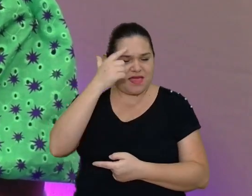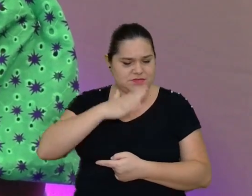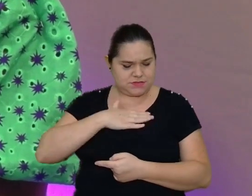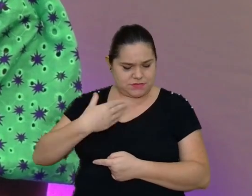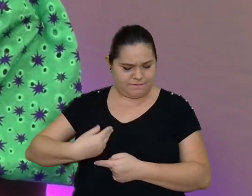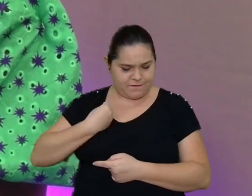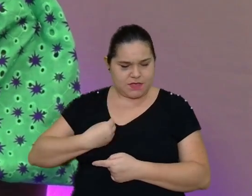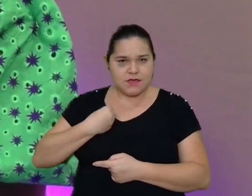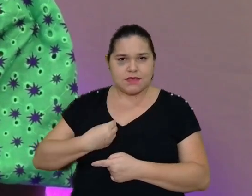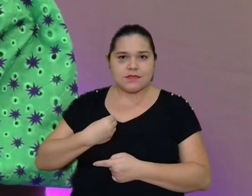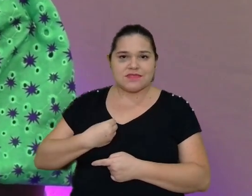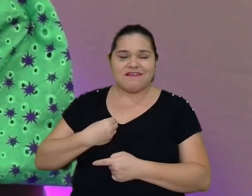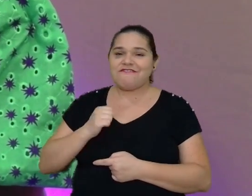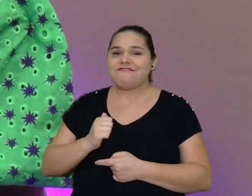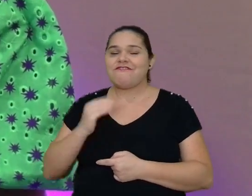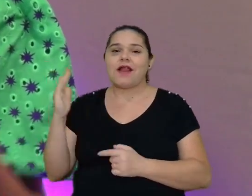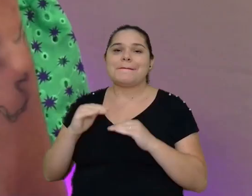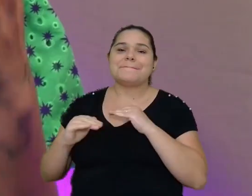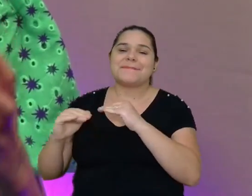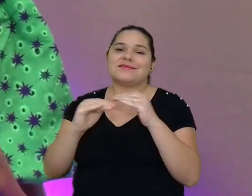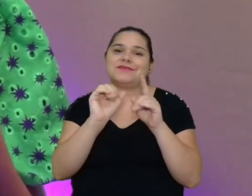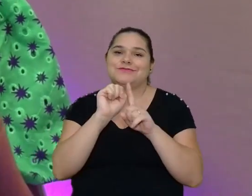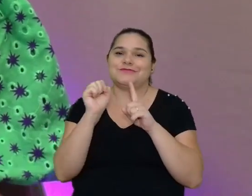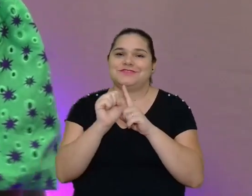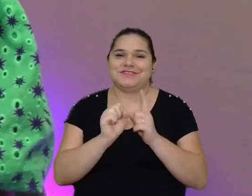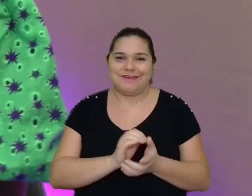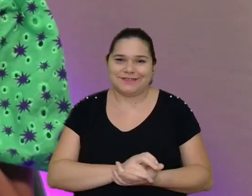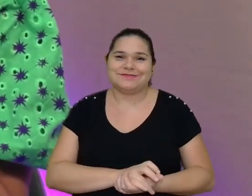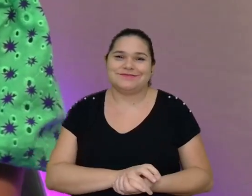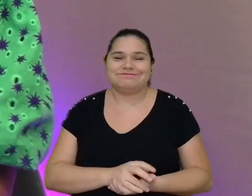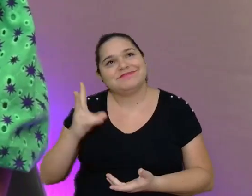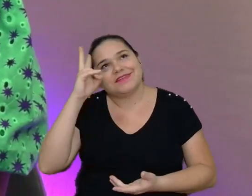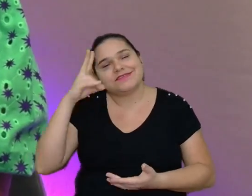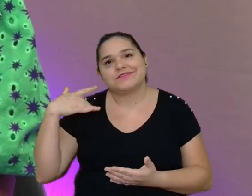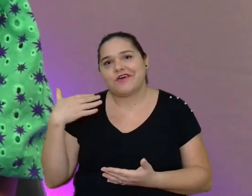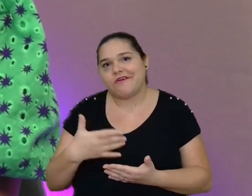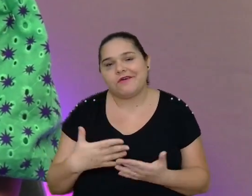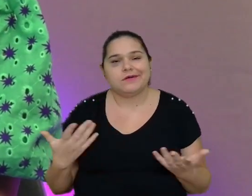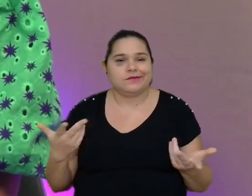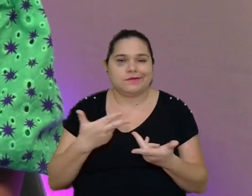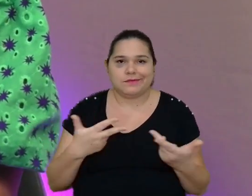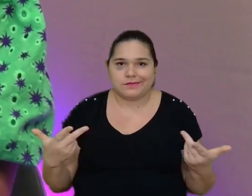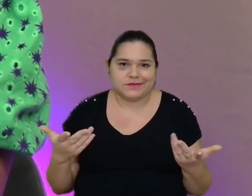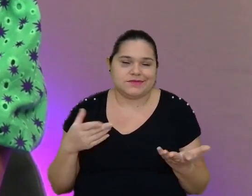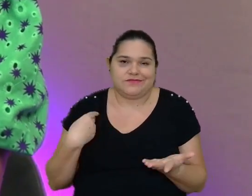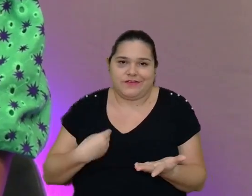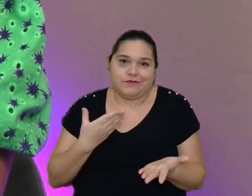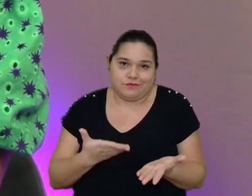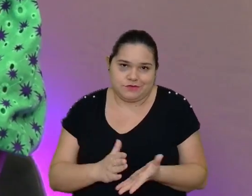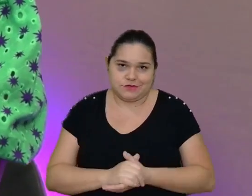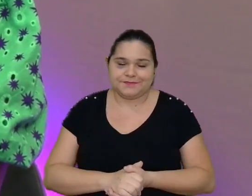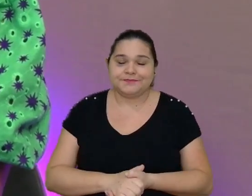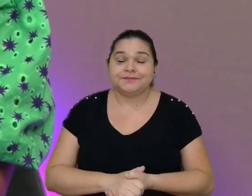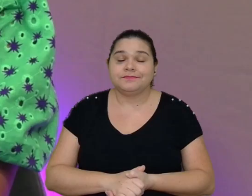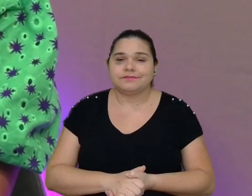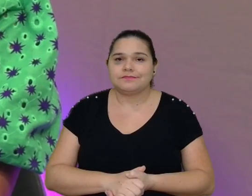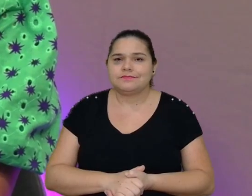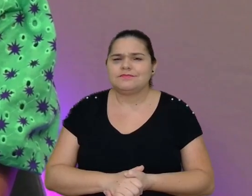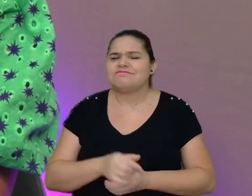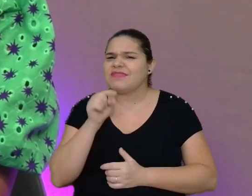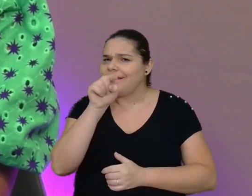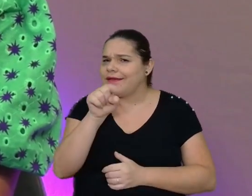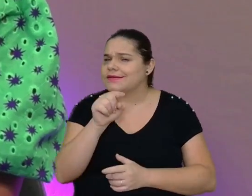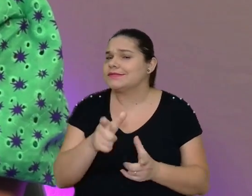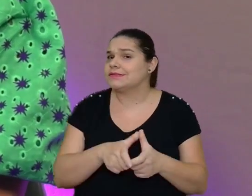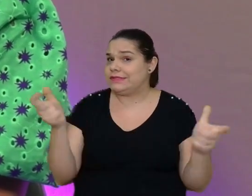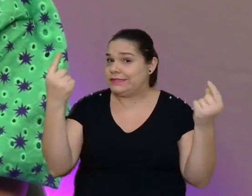de um padrão estipulado por uma história de sociedade, enfim, patriarcal que a gente tem. Eu acho que esse é o grande desafio de